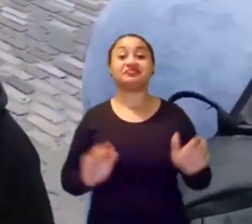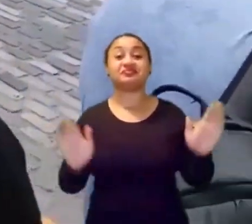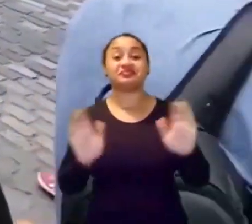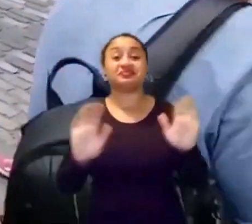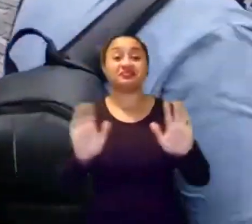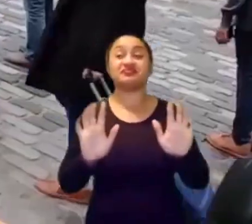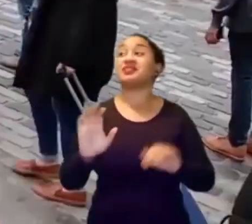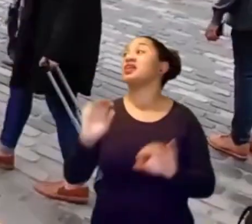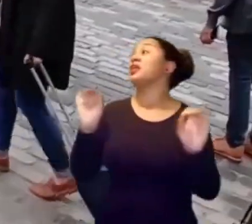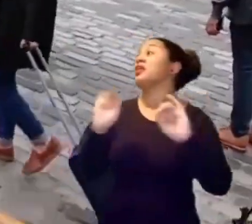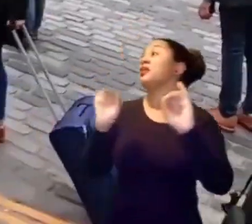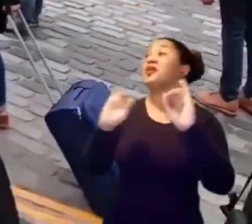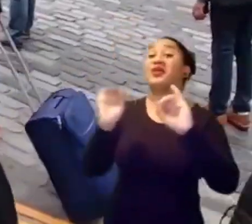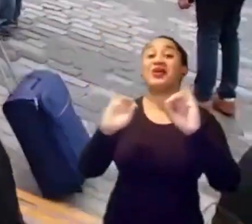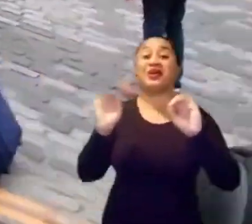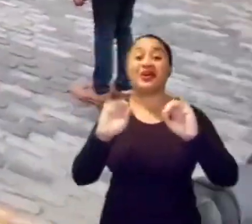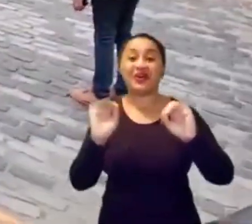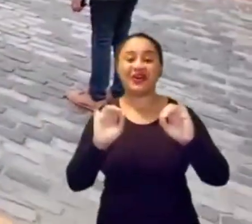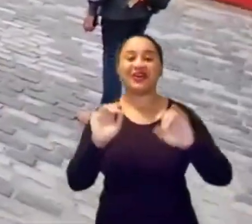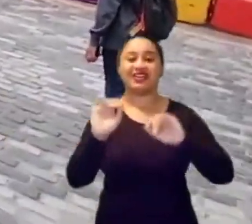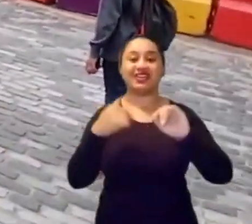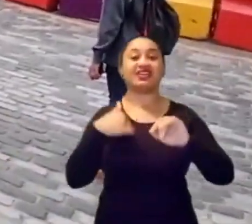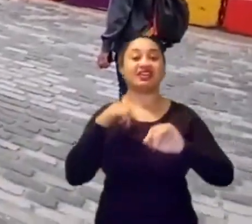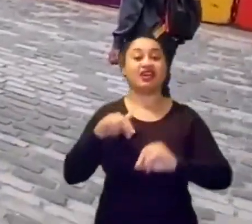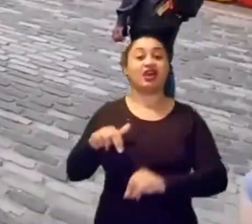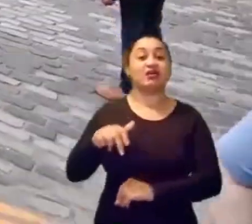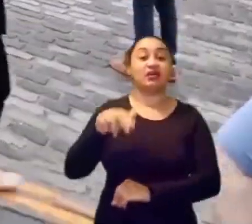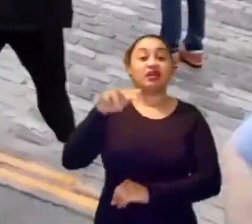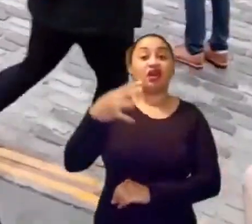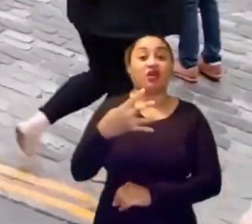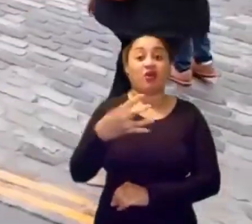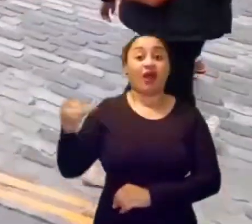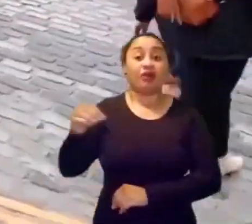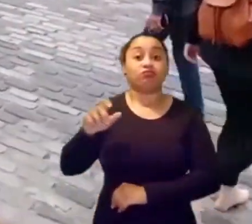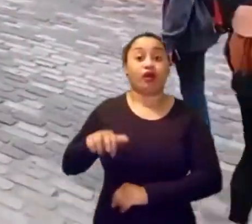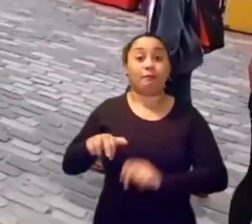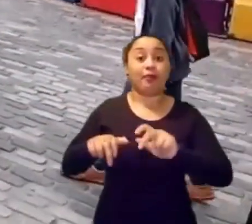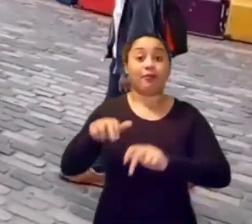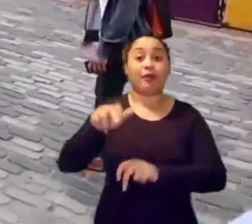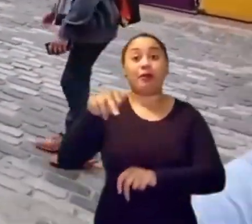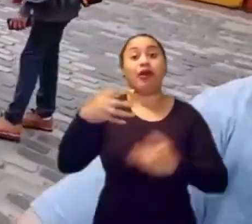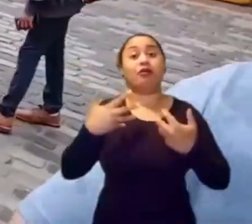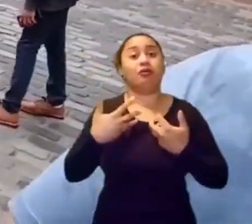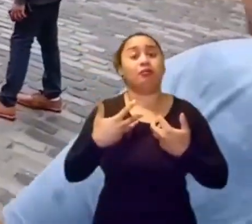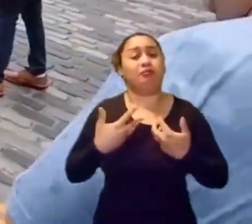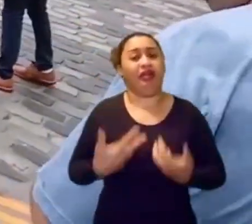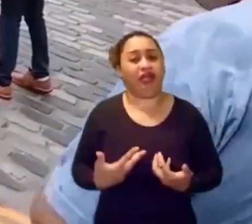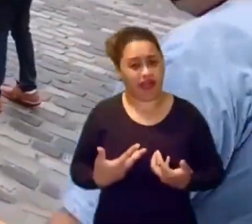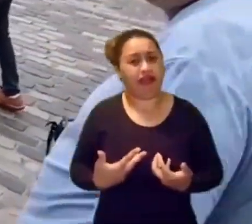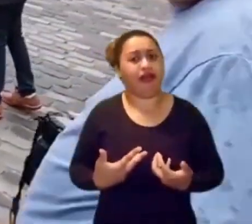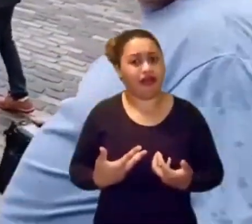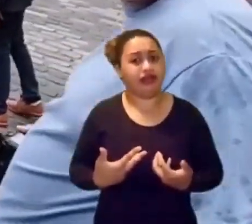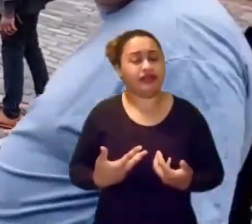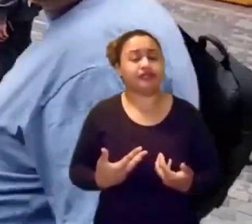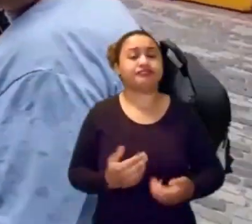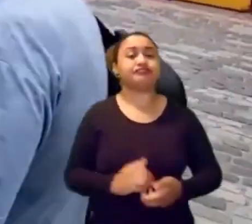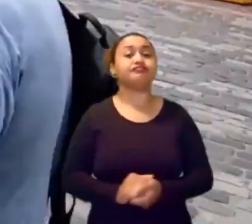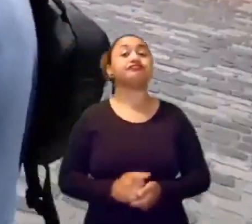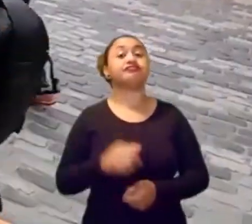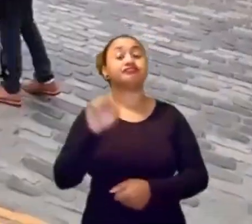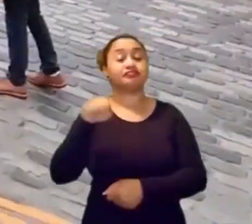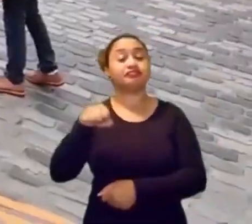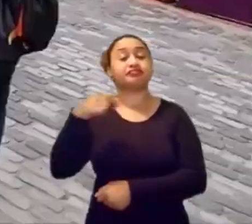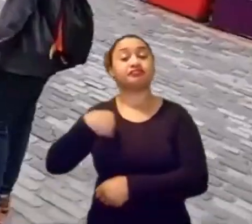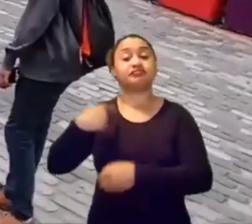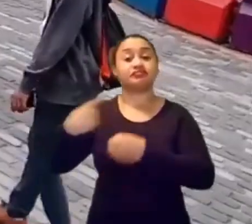Fala, galera. Oi, gente. Eu subi 400 degraus, tô morta de cansada. Isso. Tá, hoje a gente tá